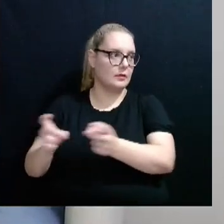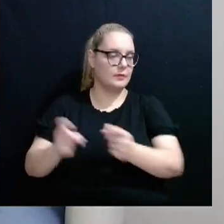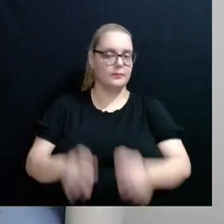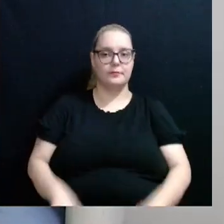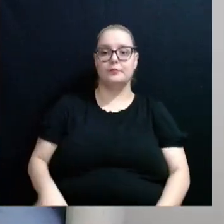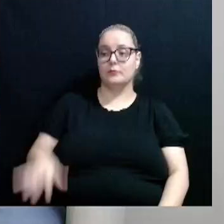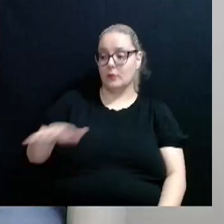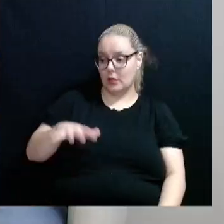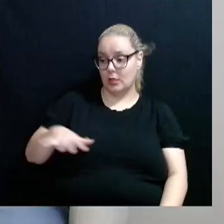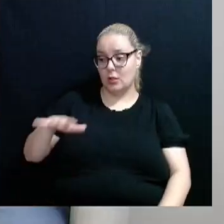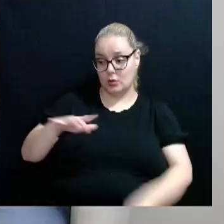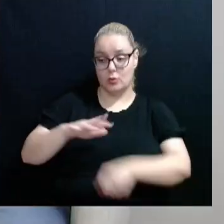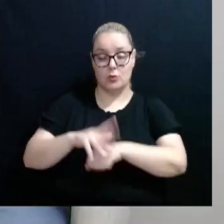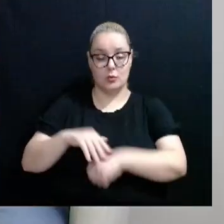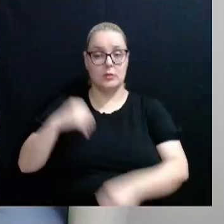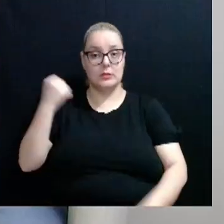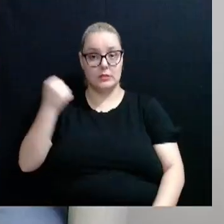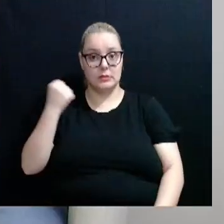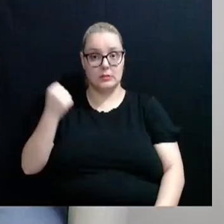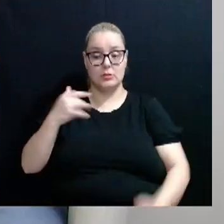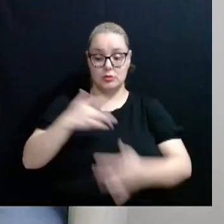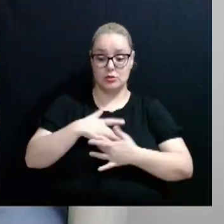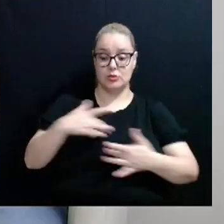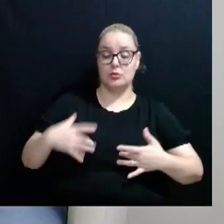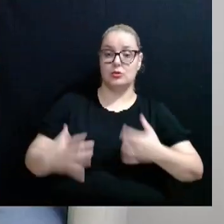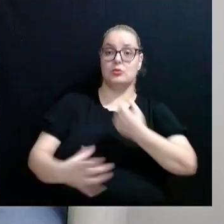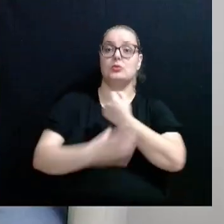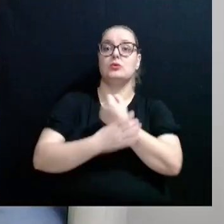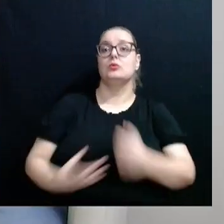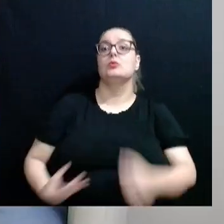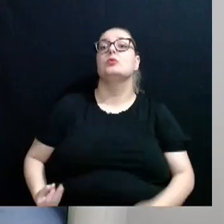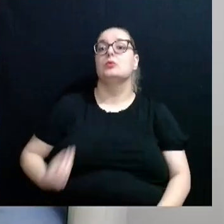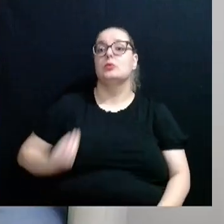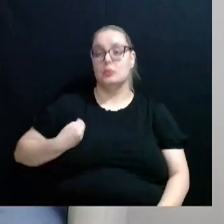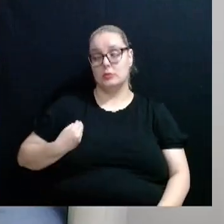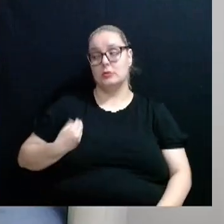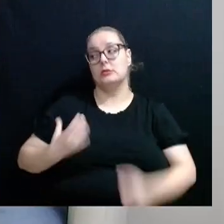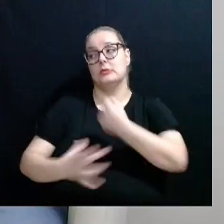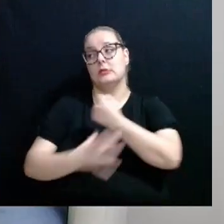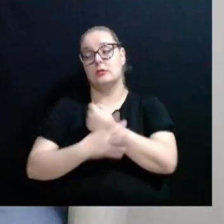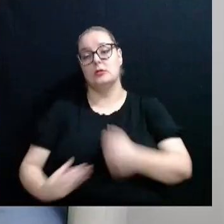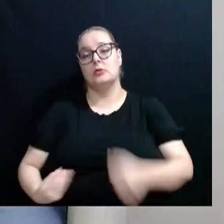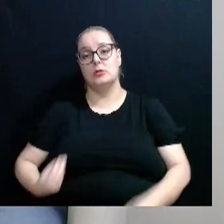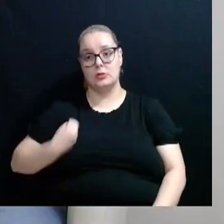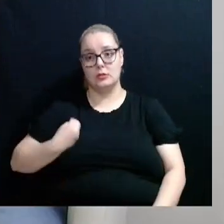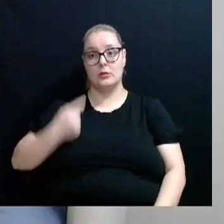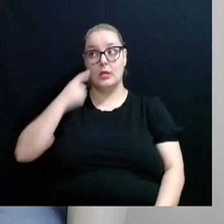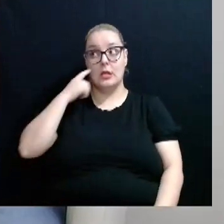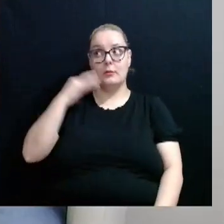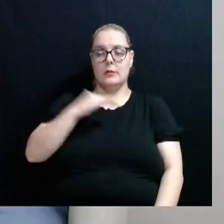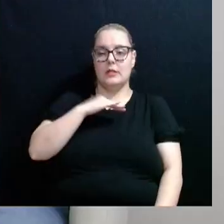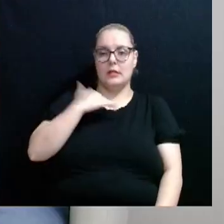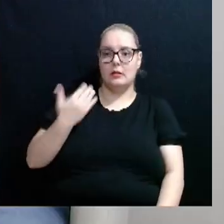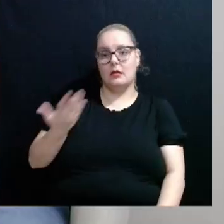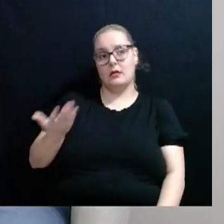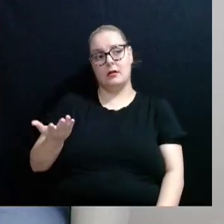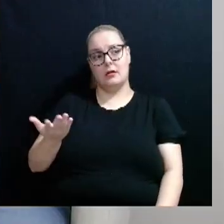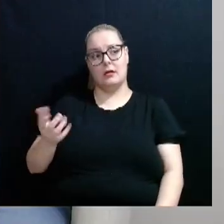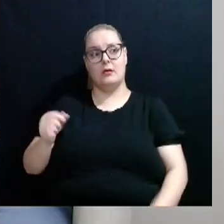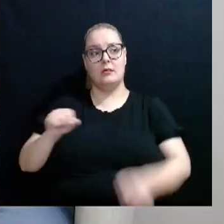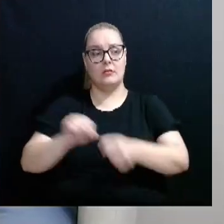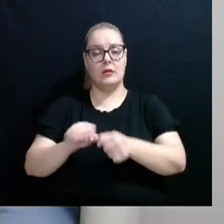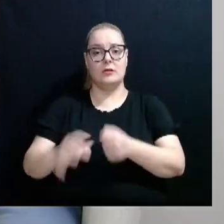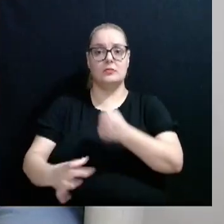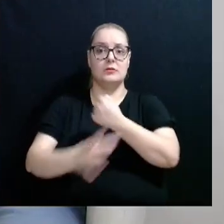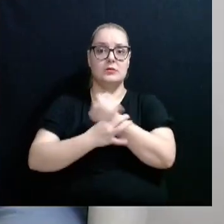vida. E é muito comum, quando você fala seguro de vida, a pessoa pensar na morte. Eu falo, eu fiz o seguro de vida porque quando morrer, deixa